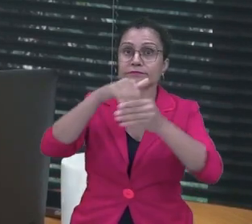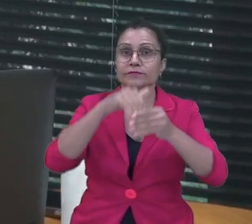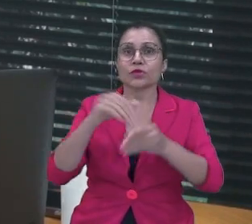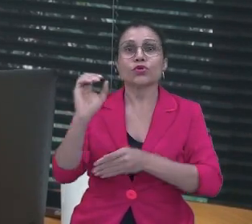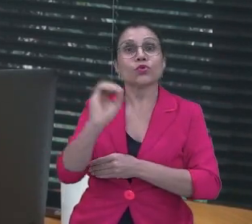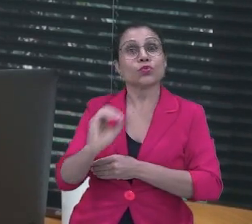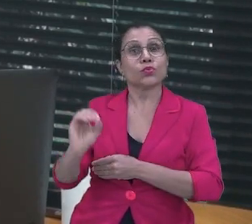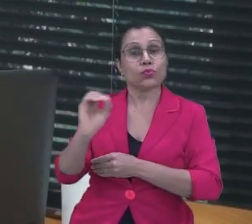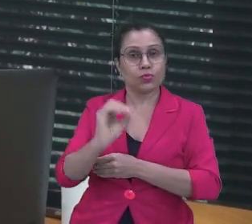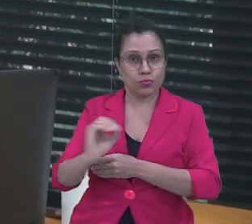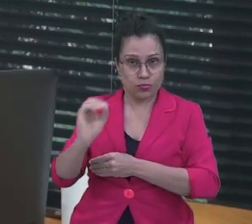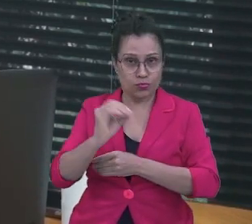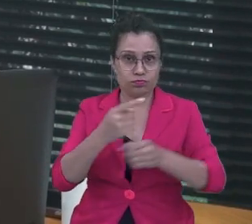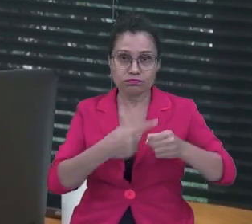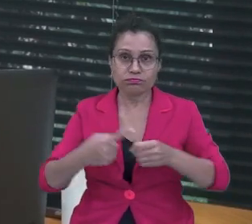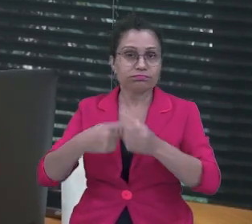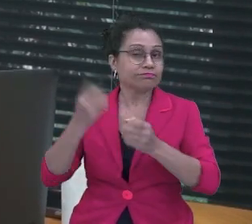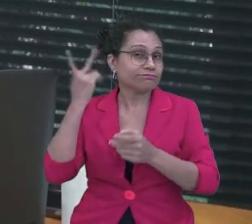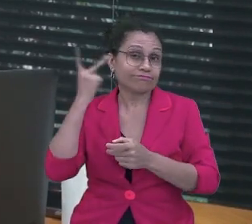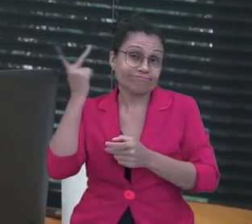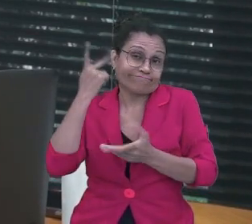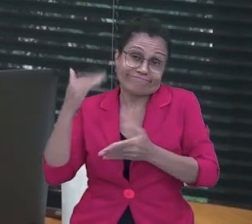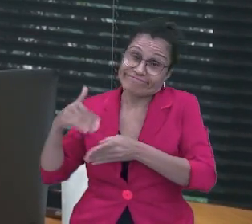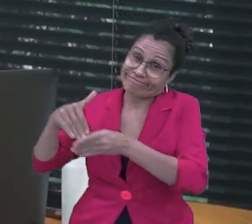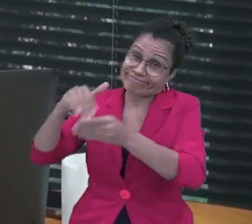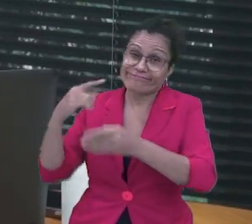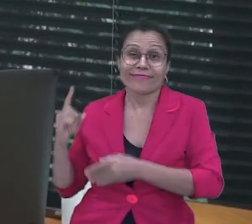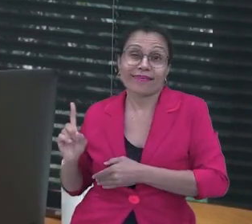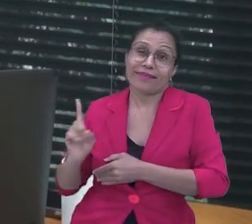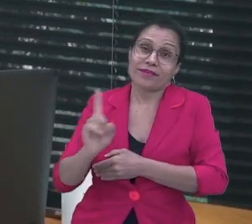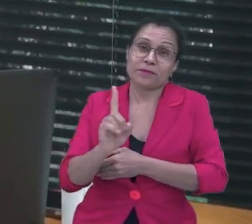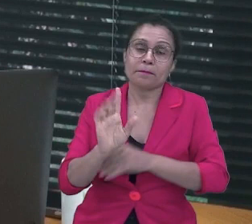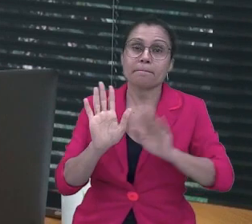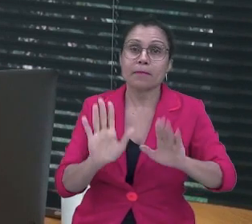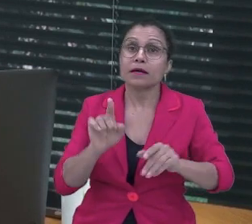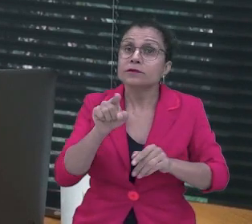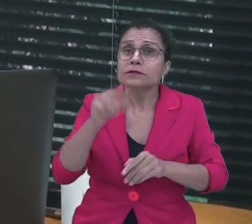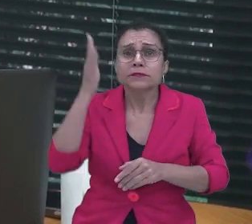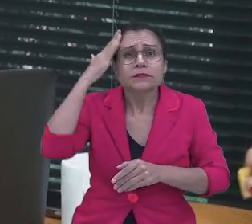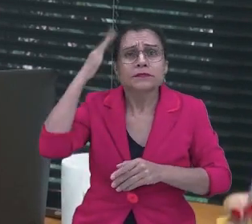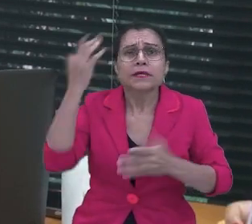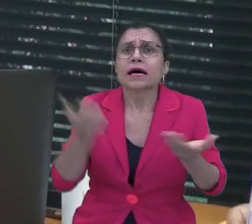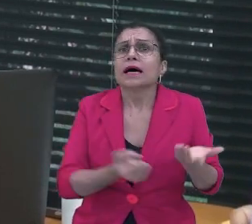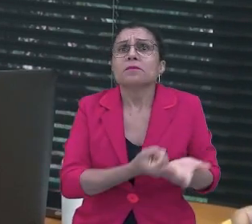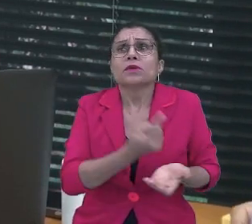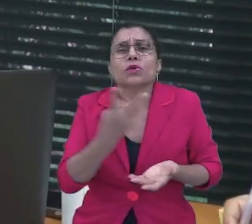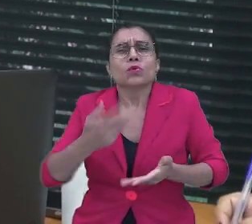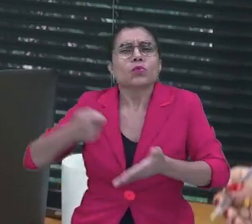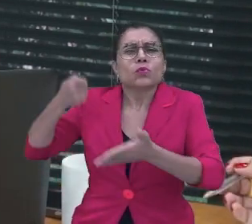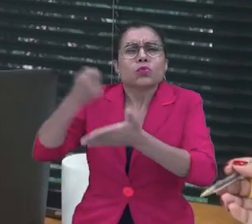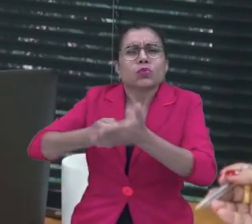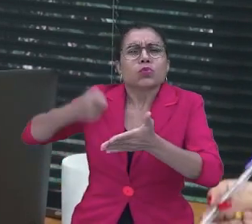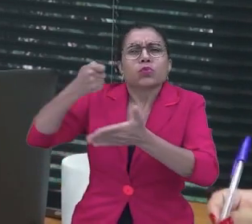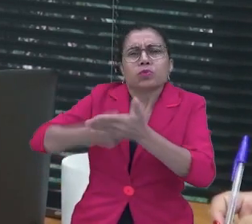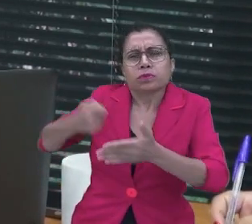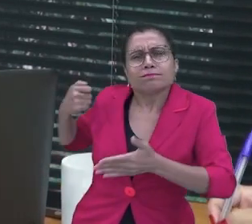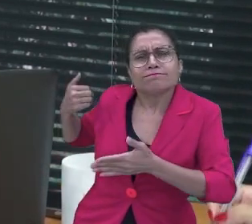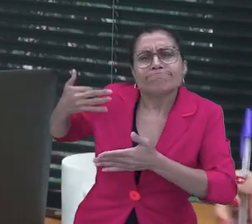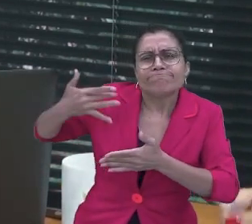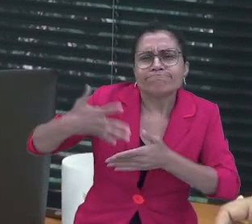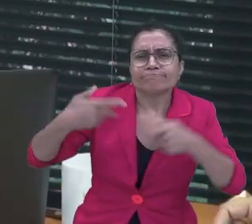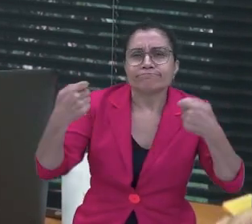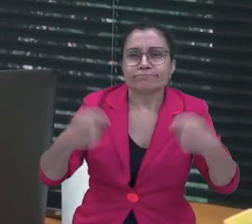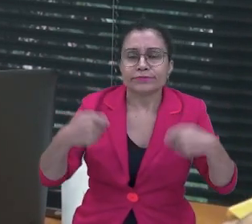em outubro e é tão natural irmos votar, não é mesmo? Mas você sabe quanto tempo de luta foi